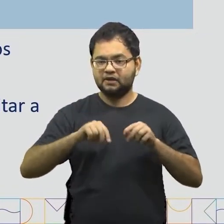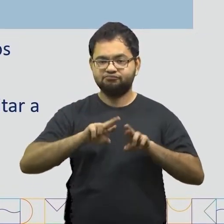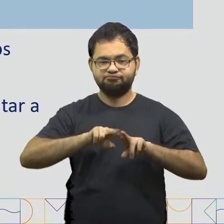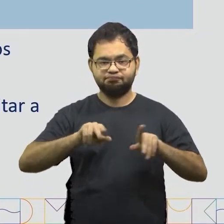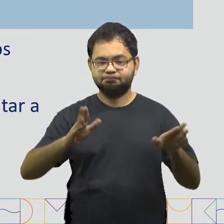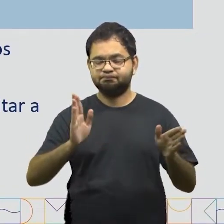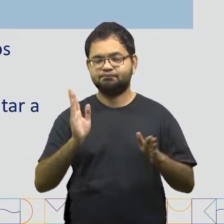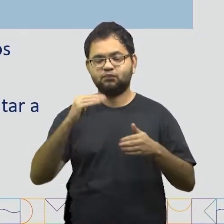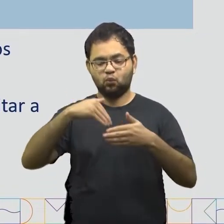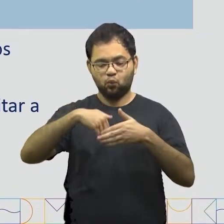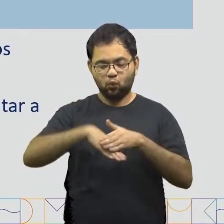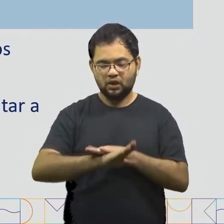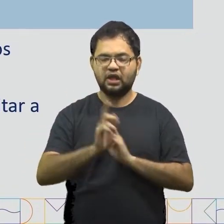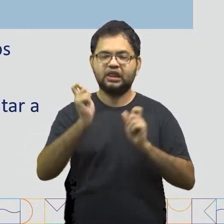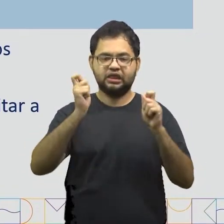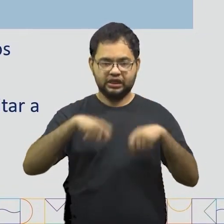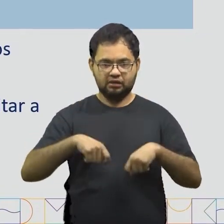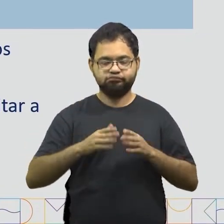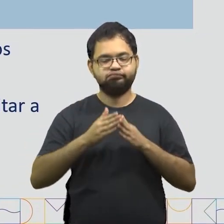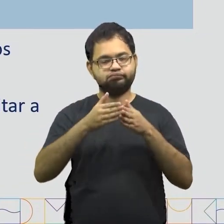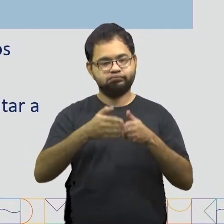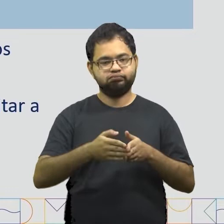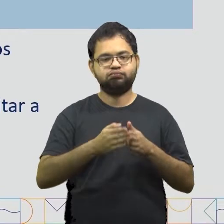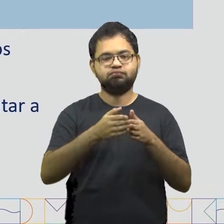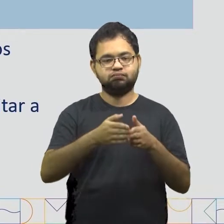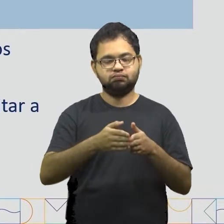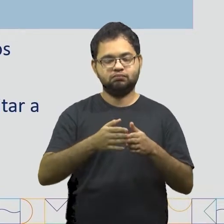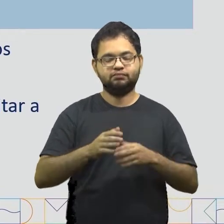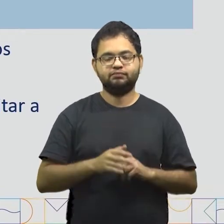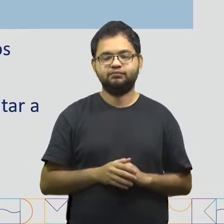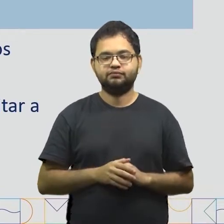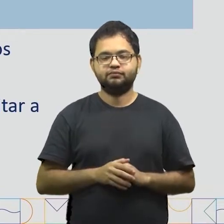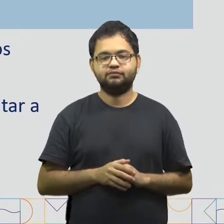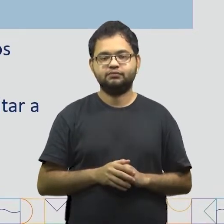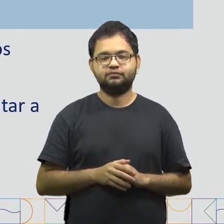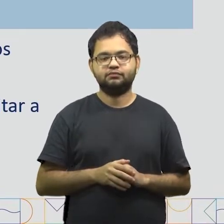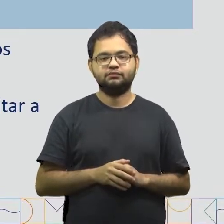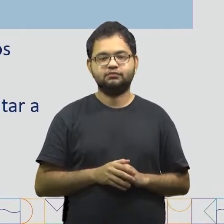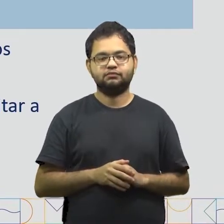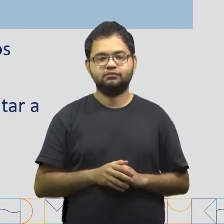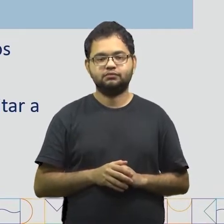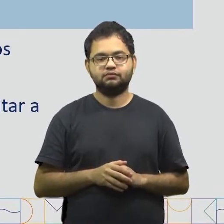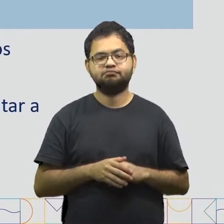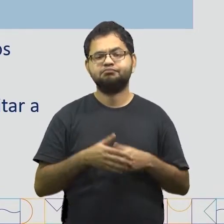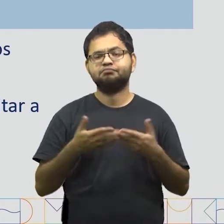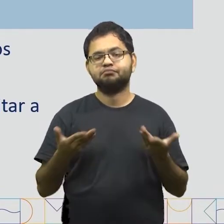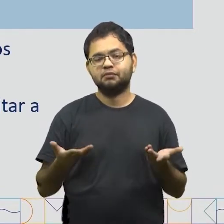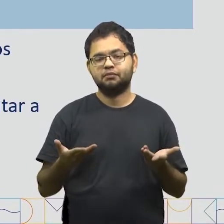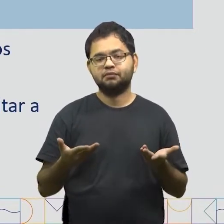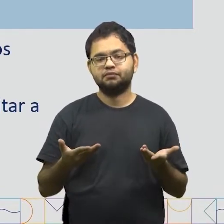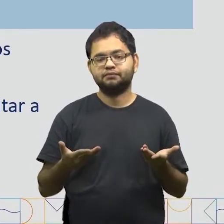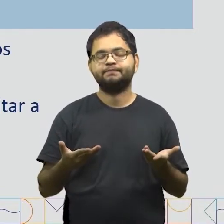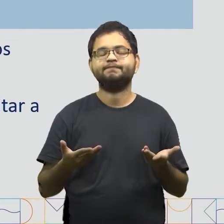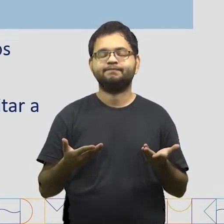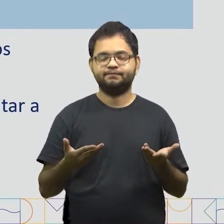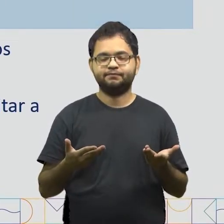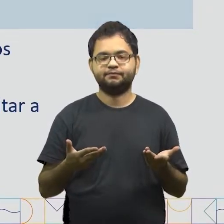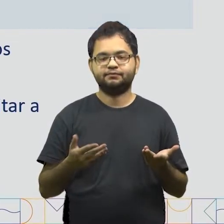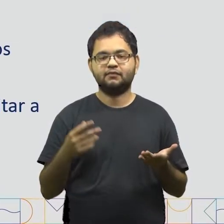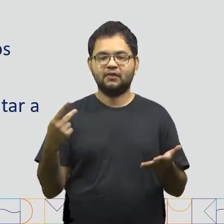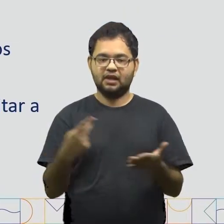mais de 6 mil vasos de vinho olhos e outros líquidos e aí essa afirmação